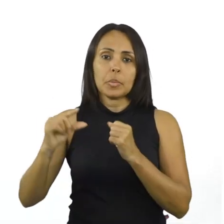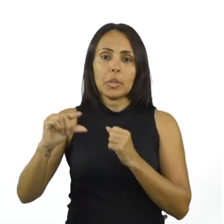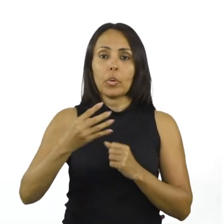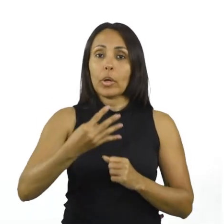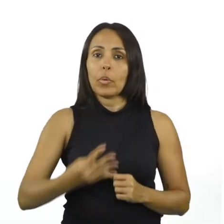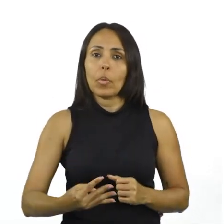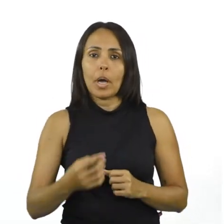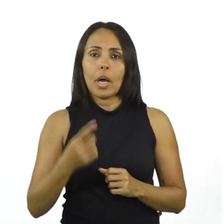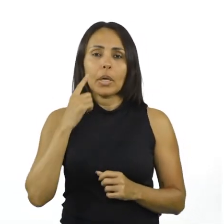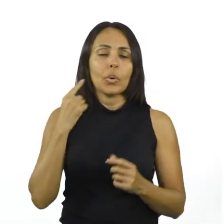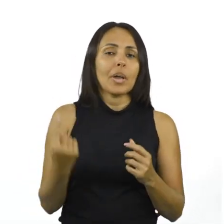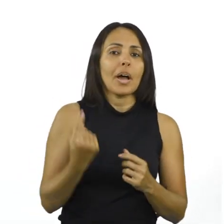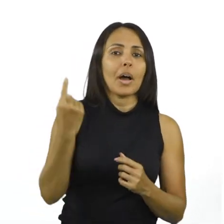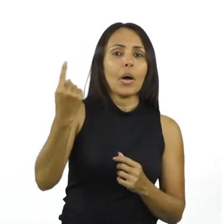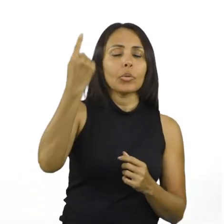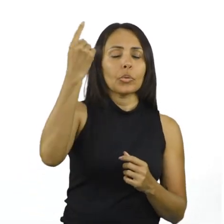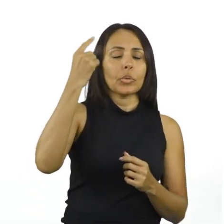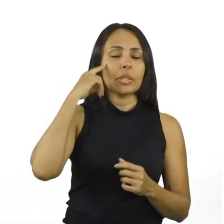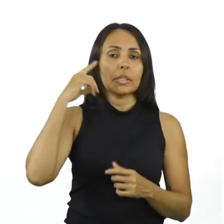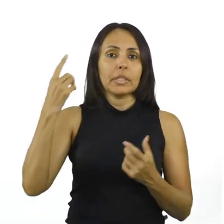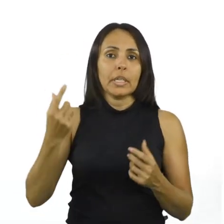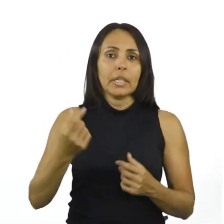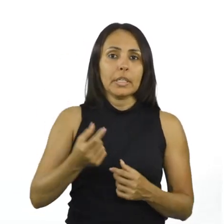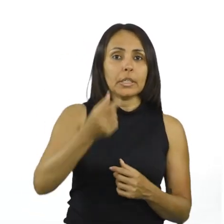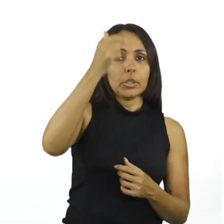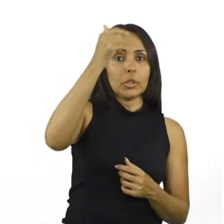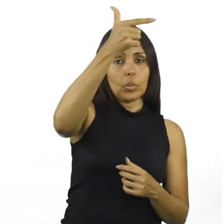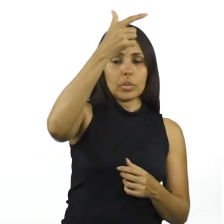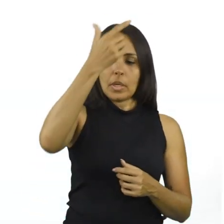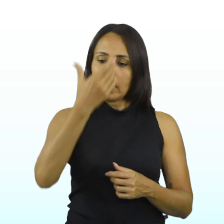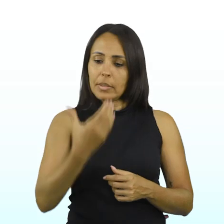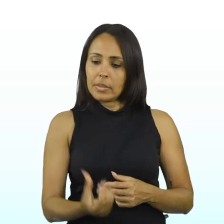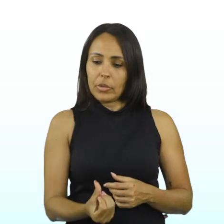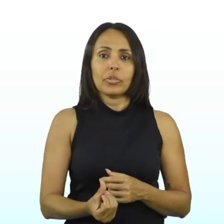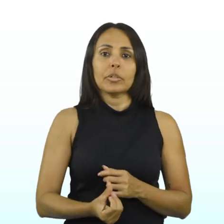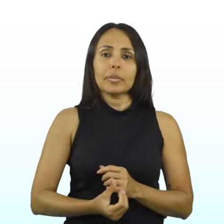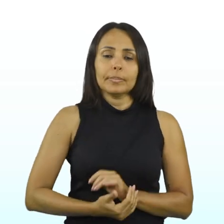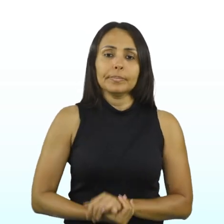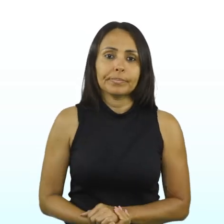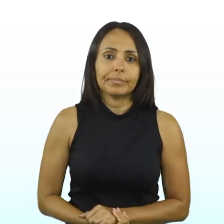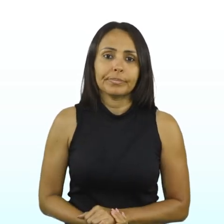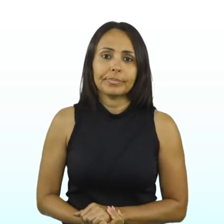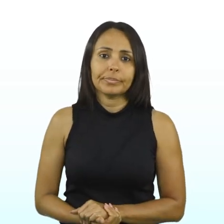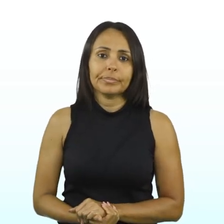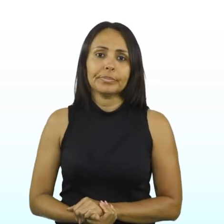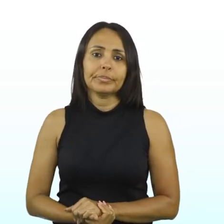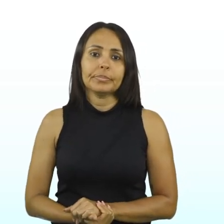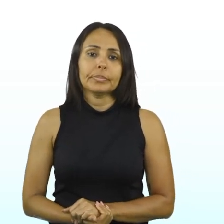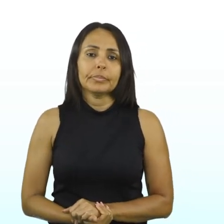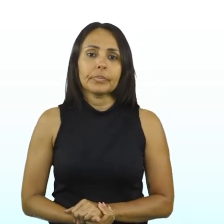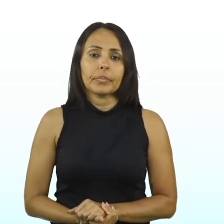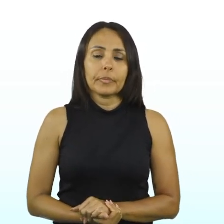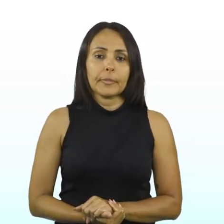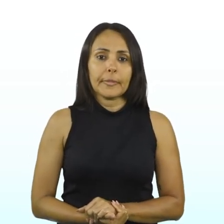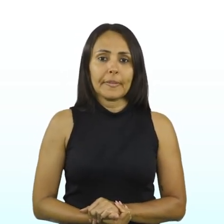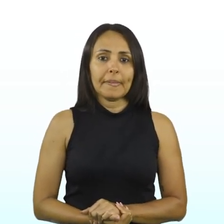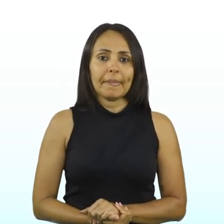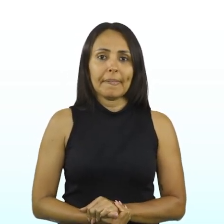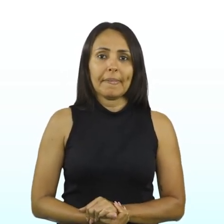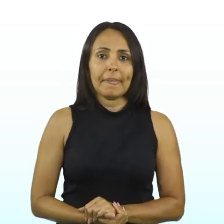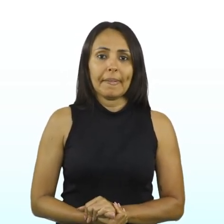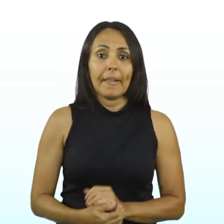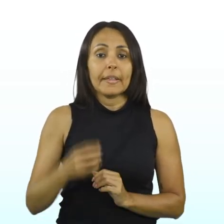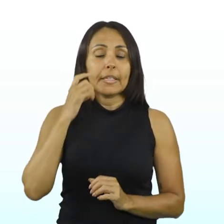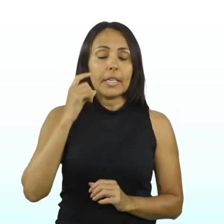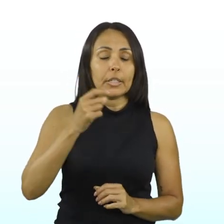menor, que é 4, e a altura, que é a distância de 2 até 6. Então, Base maior 12, base menor 4, altura